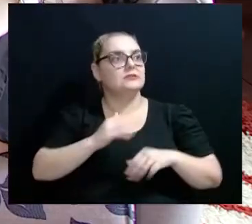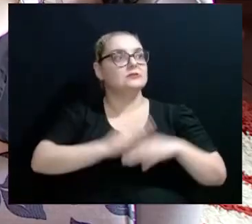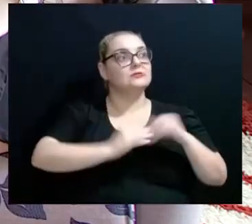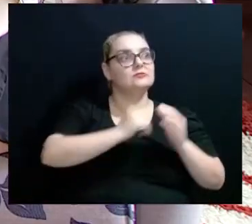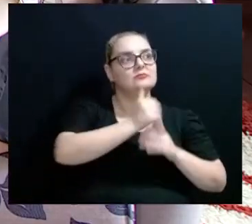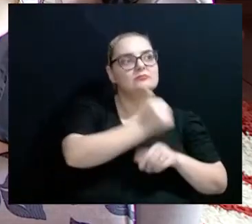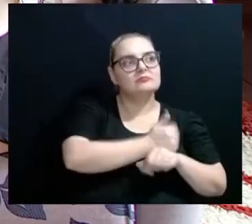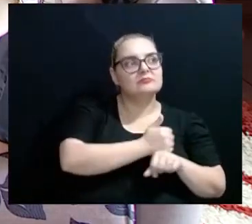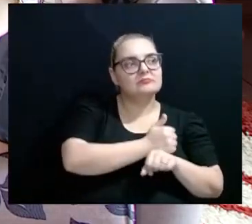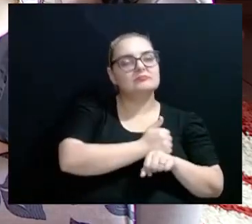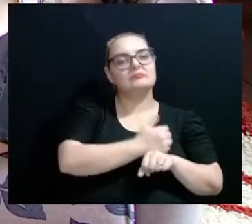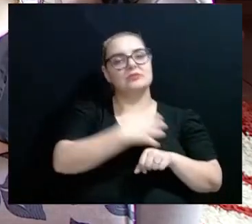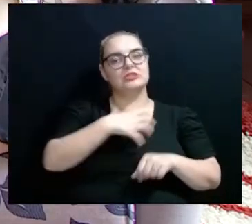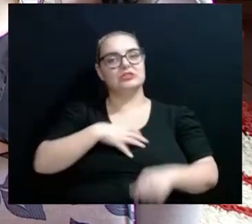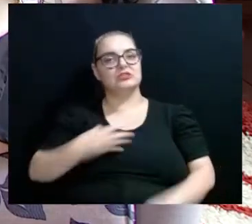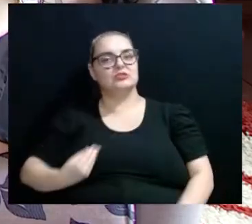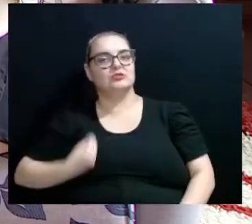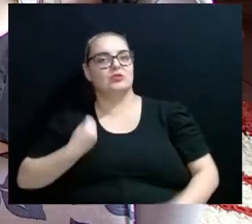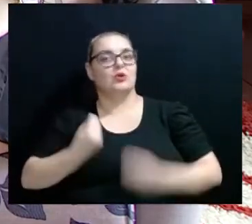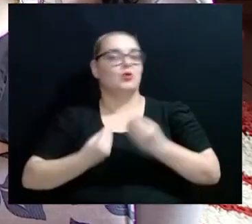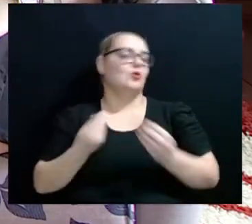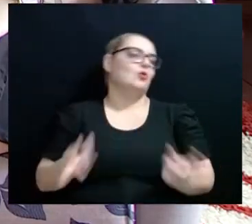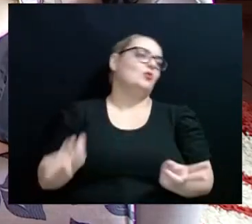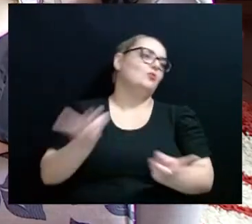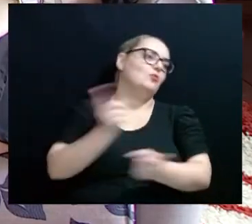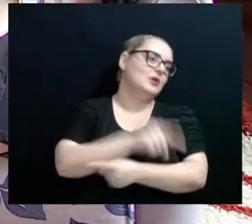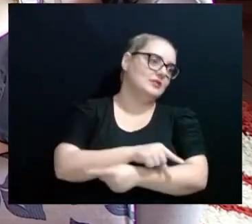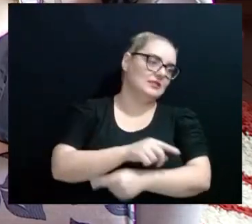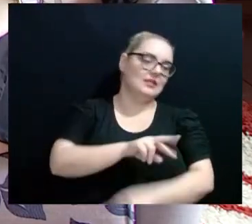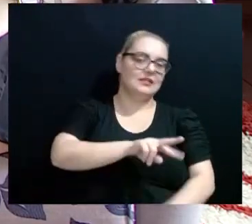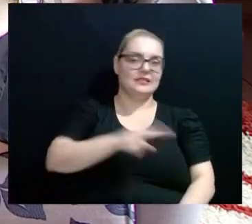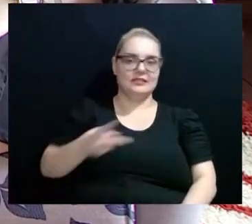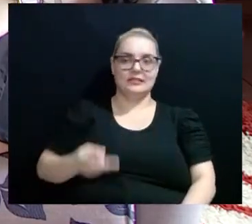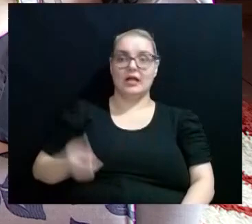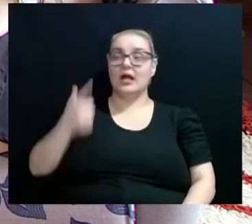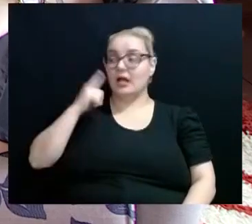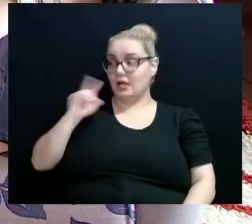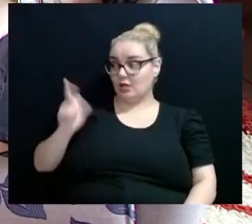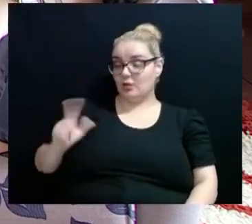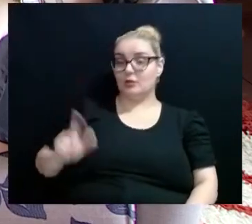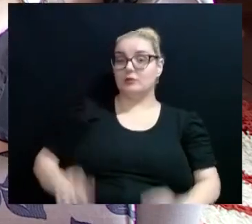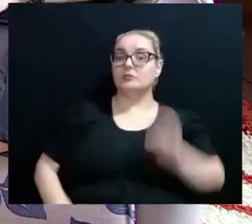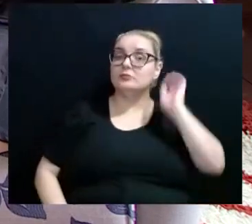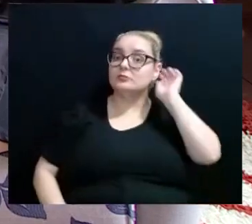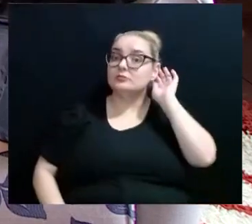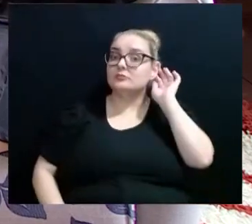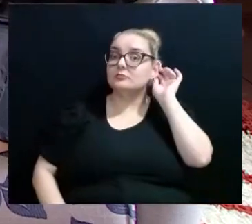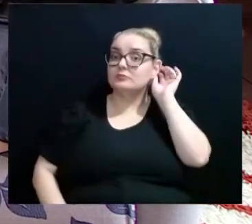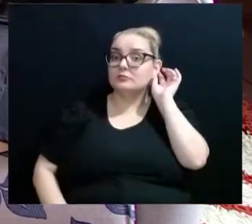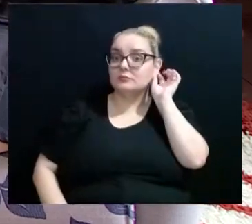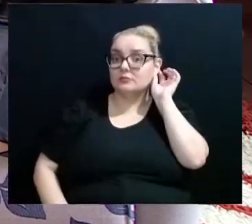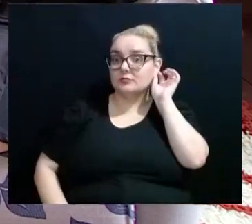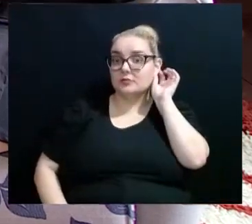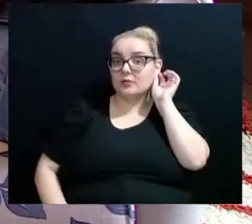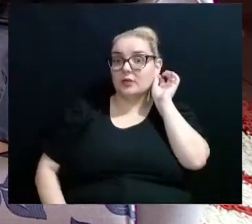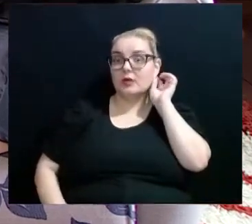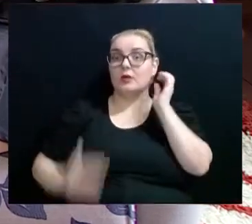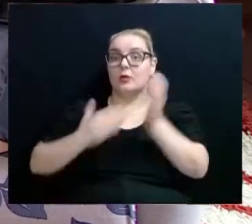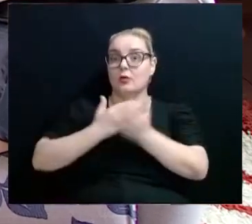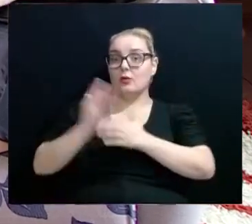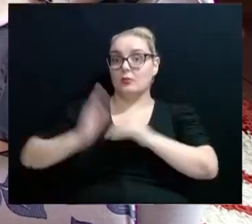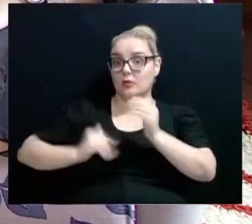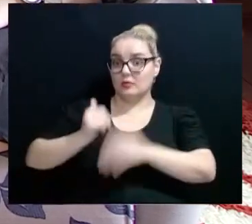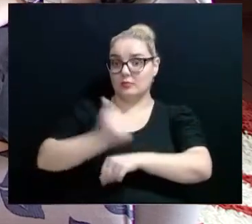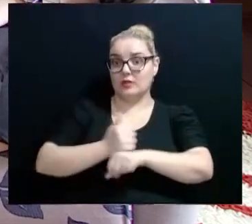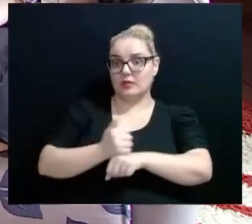profissão, em modo de vida. Como foi possível essa transição? Claro. Eu comecei a